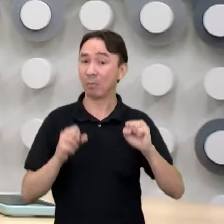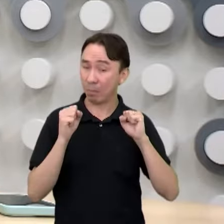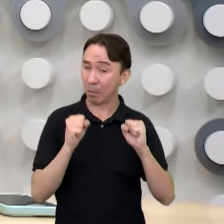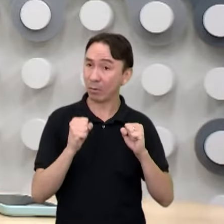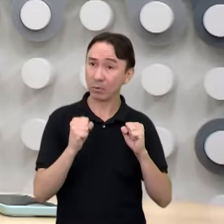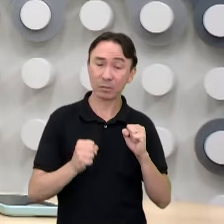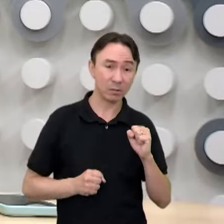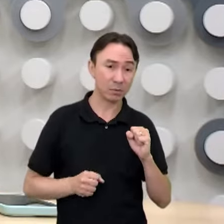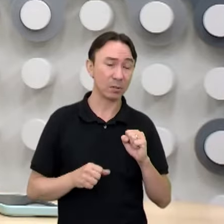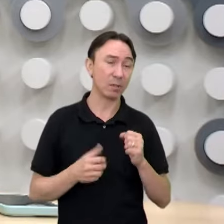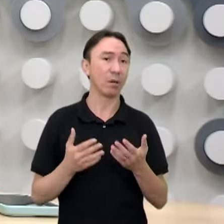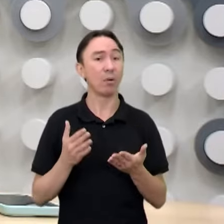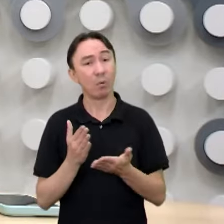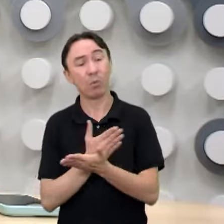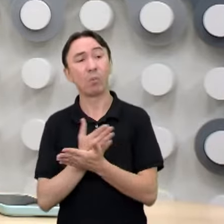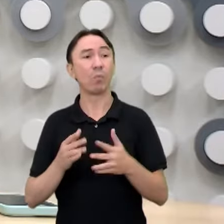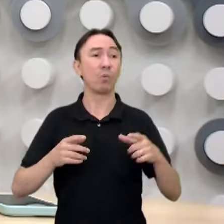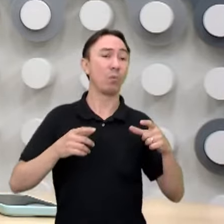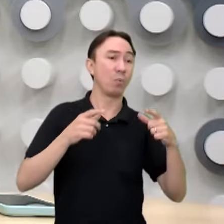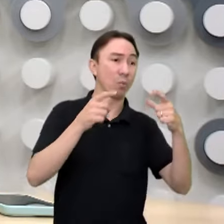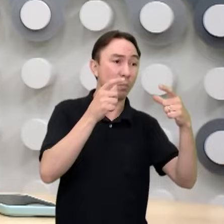encontrar, pode encontrar menos,